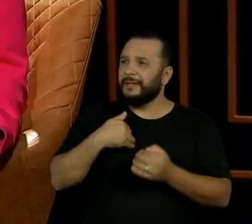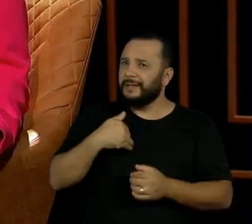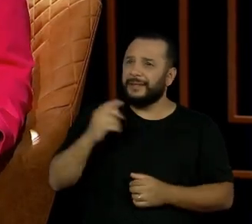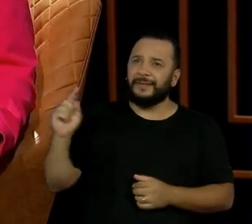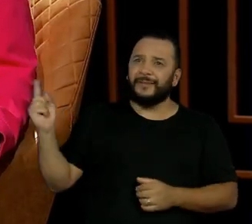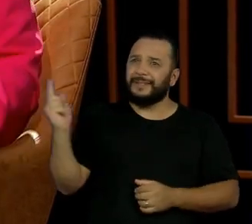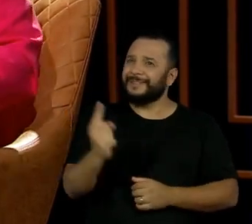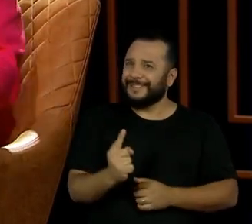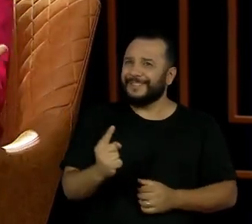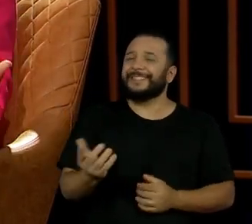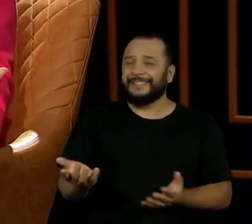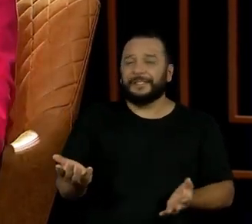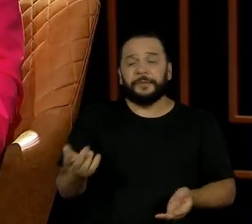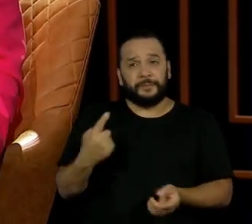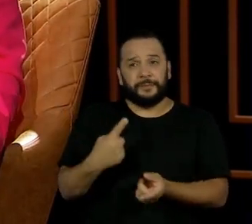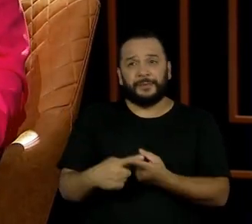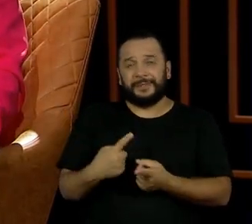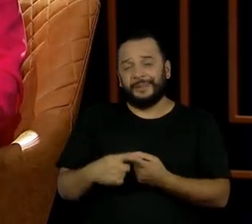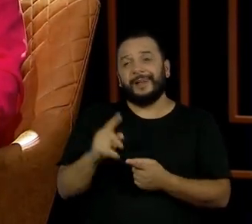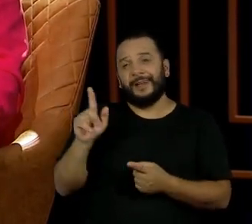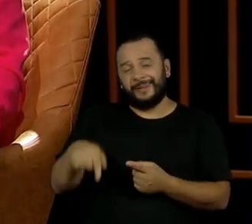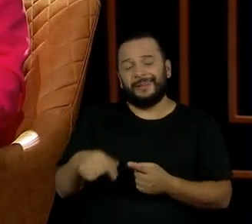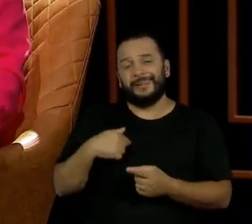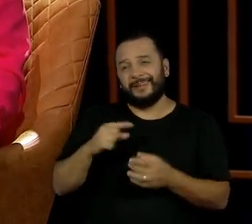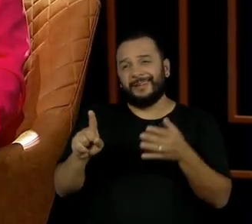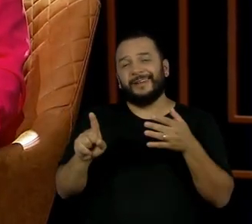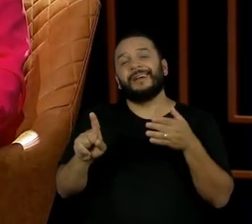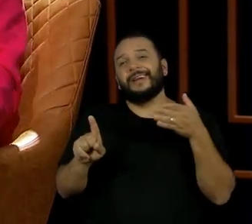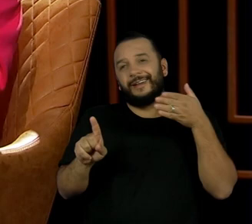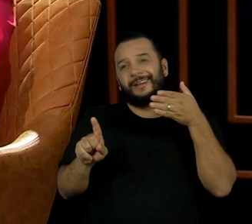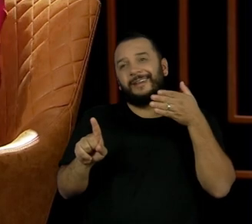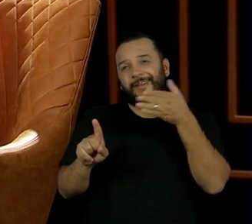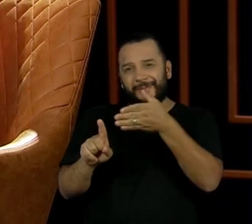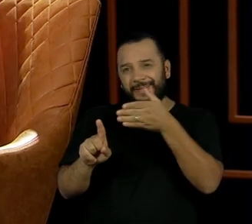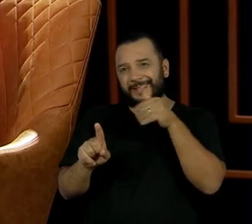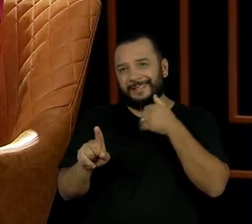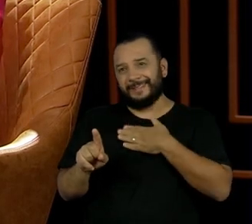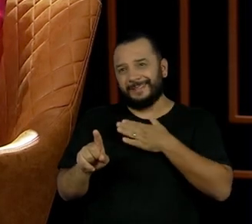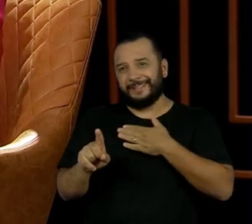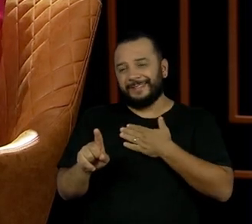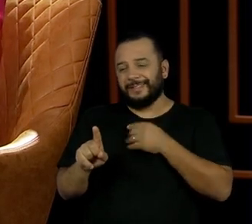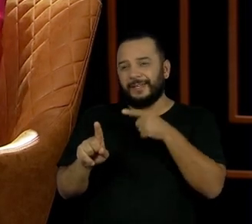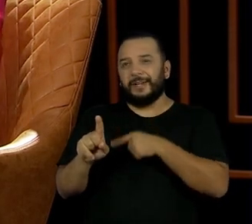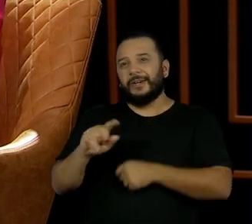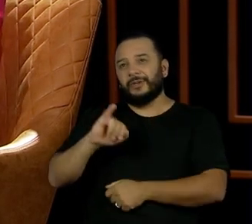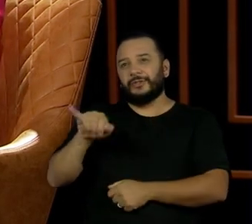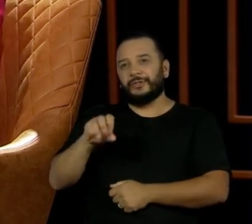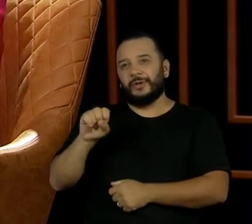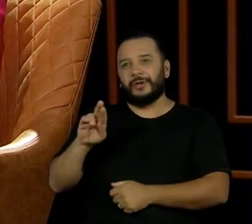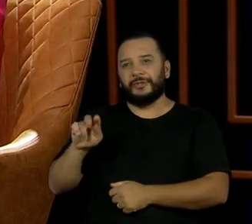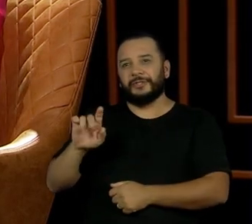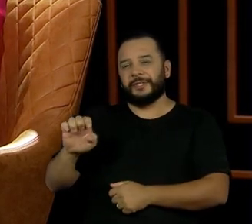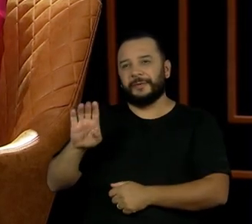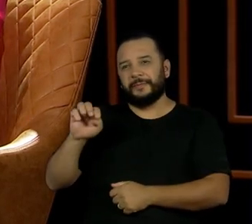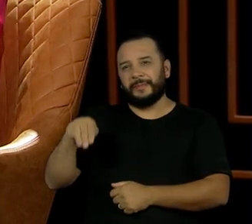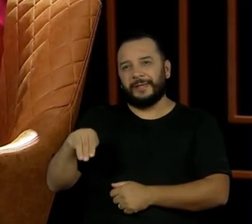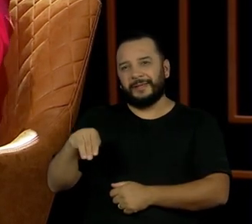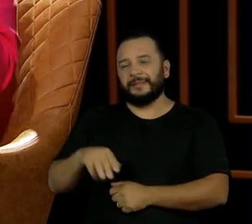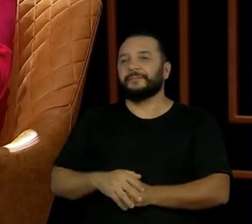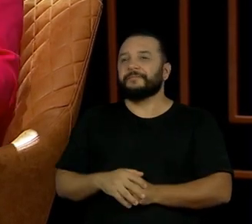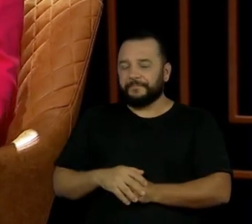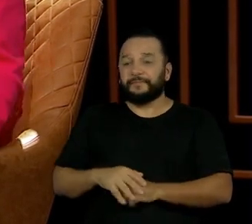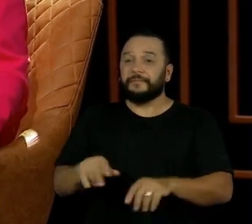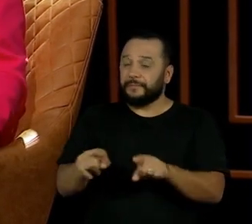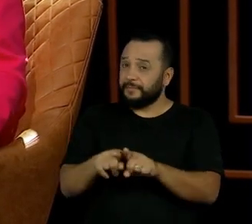aqui é uma das minhas grandes referências né e eu tenho uma história boa para contar meu